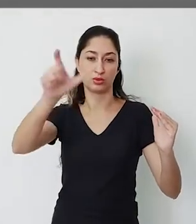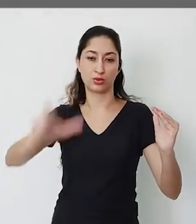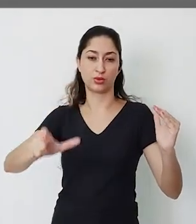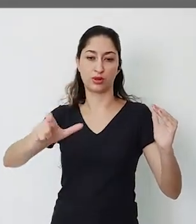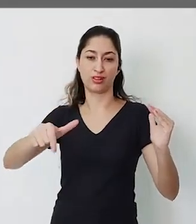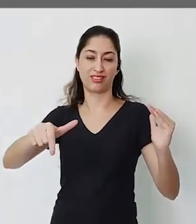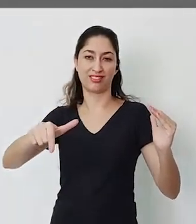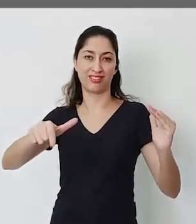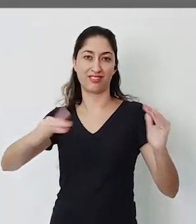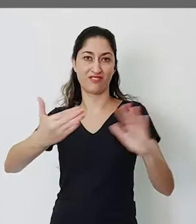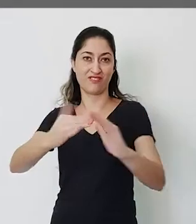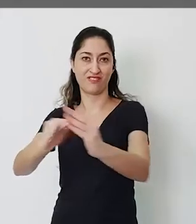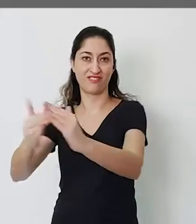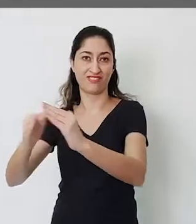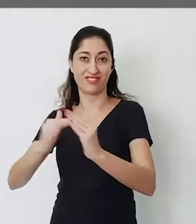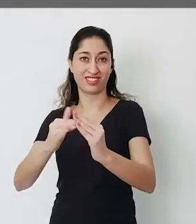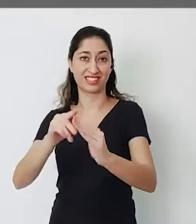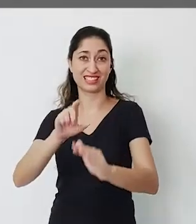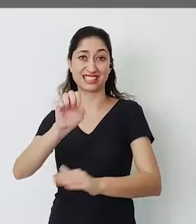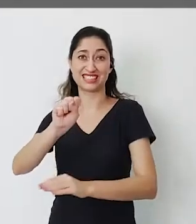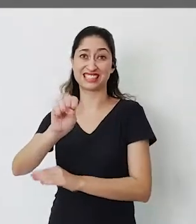perspectiva de movimento comunitário,